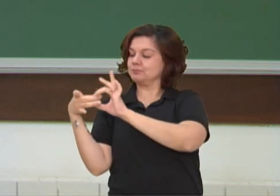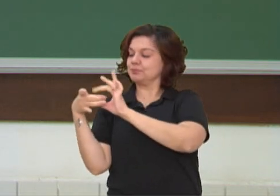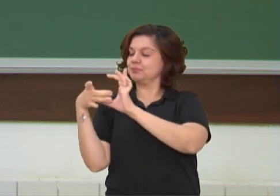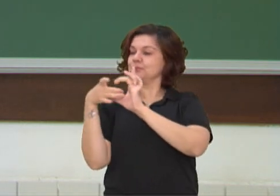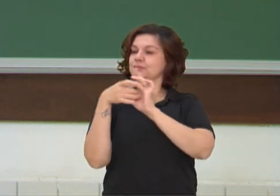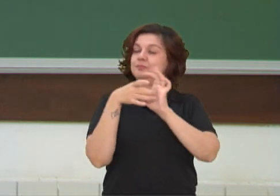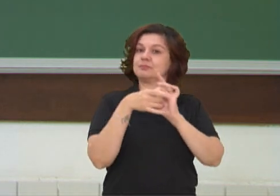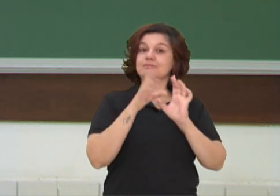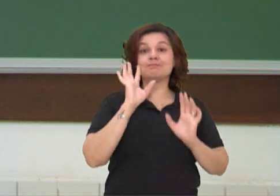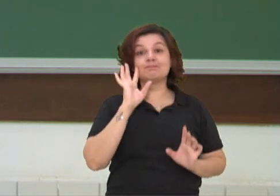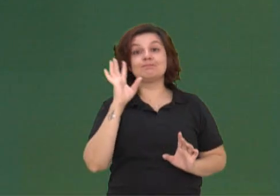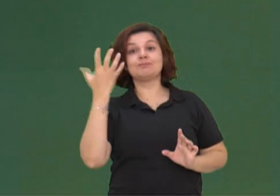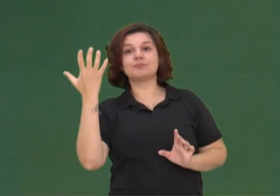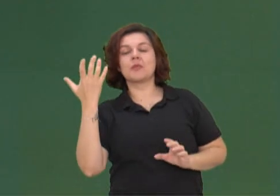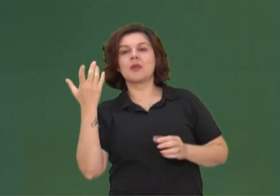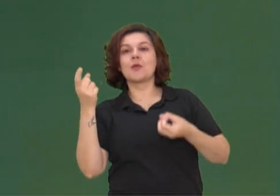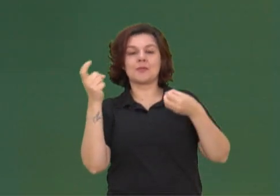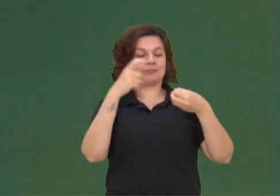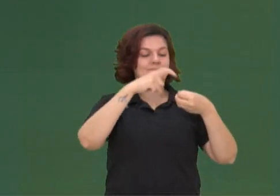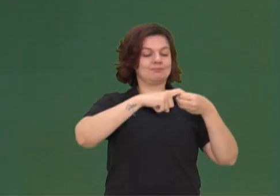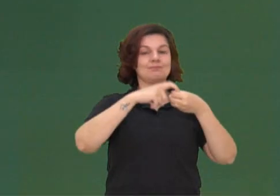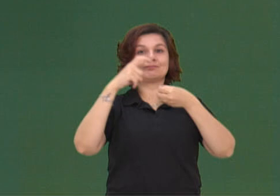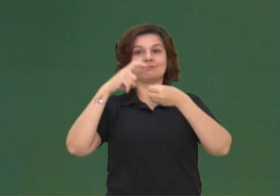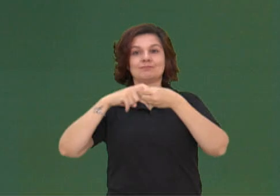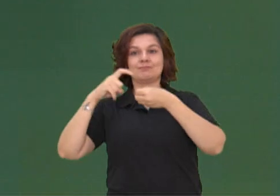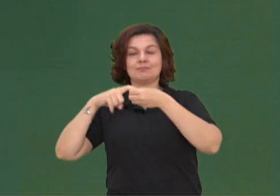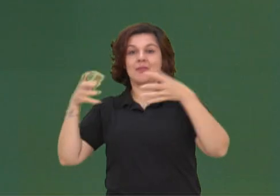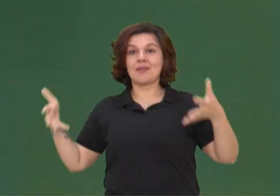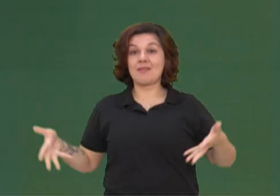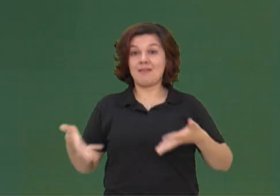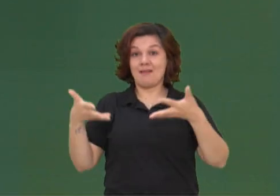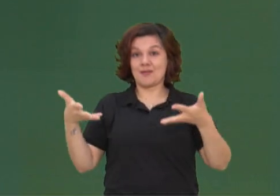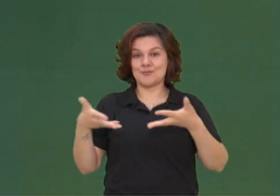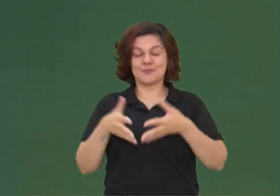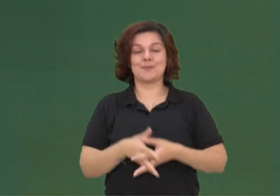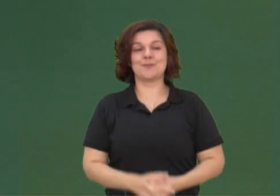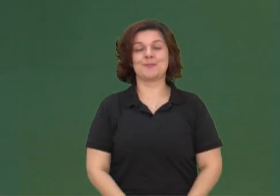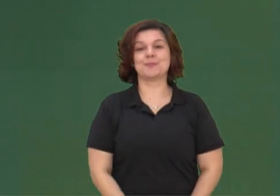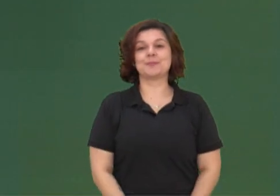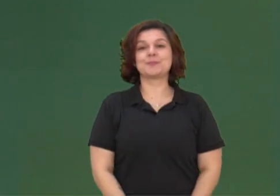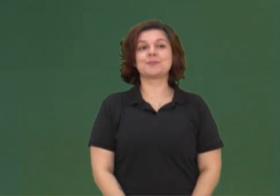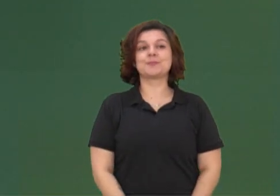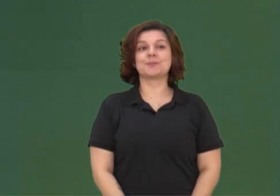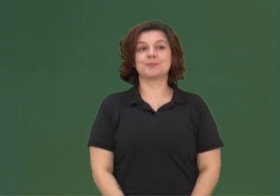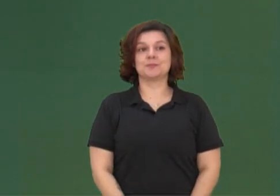e, consequentemente, uma vai complementar a outra de alguma forma.